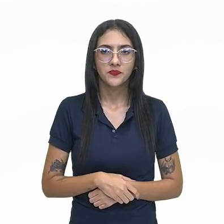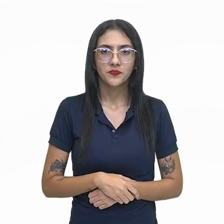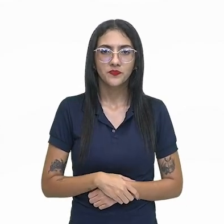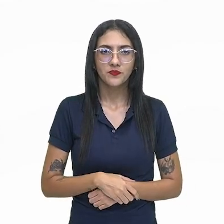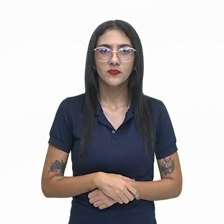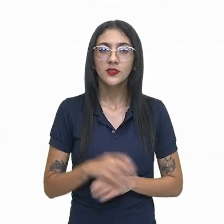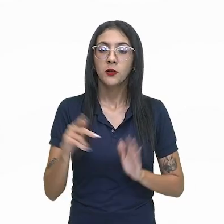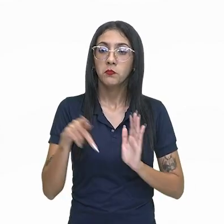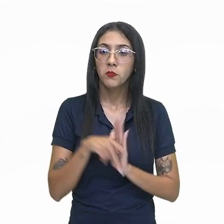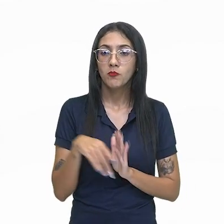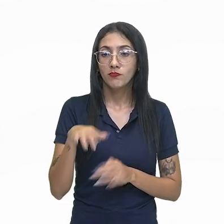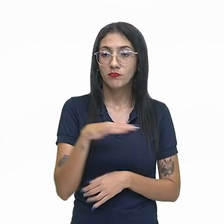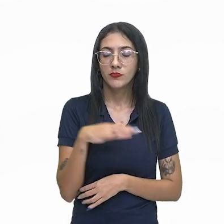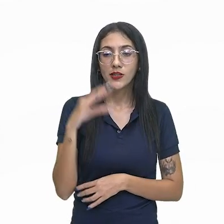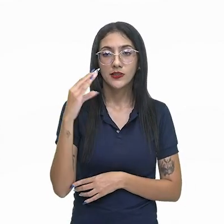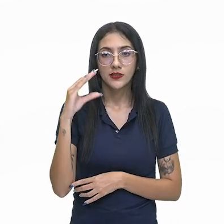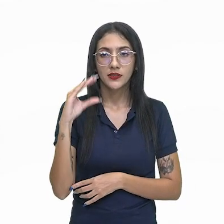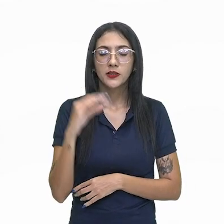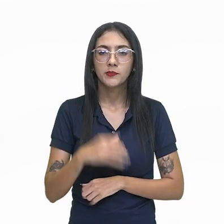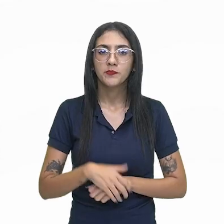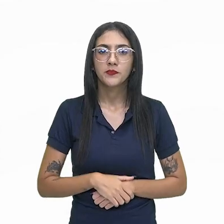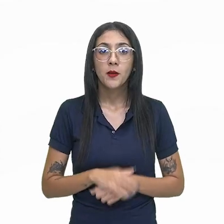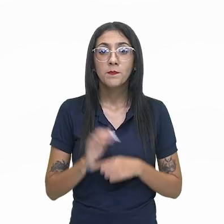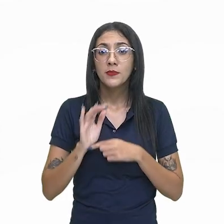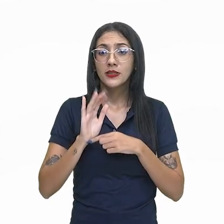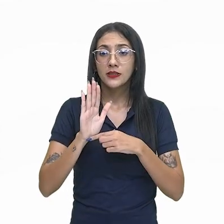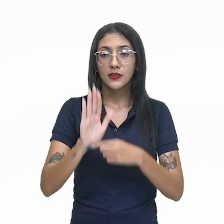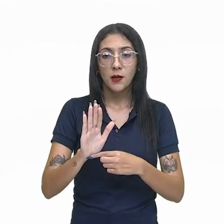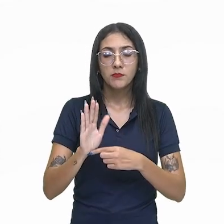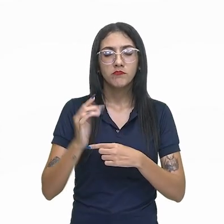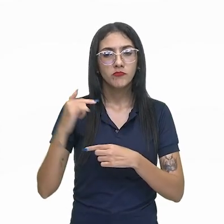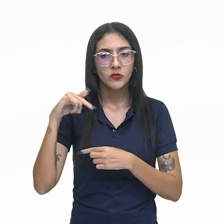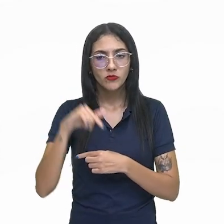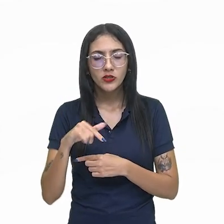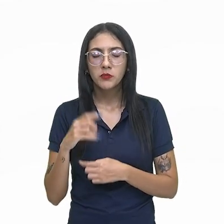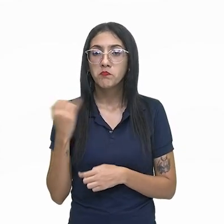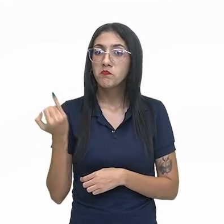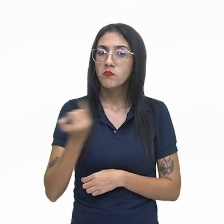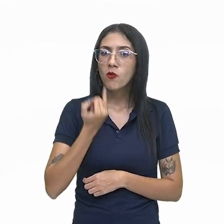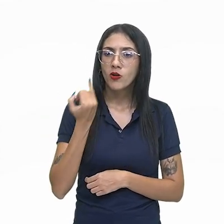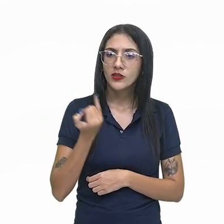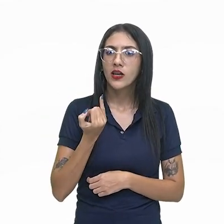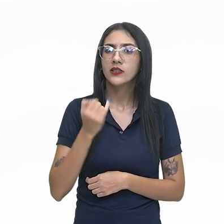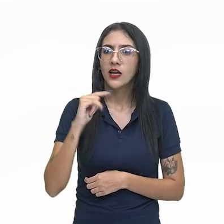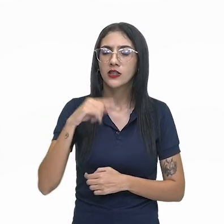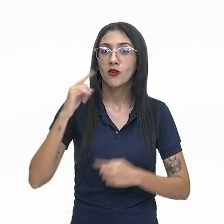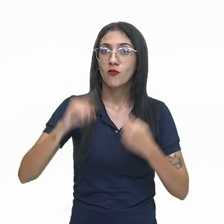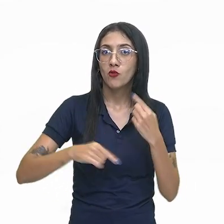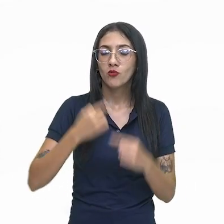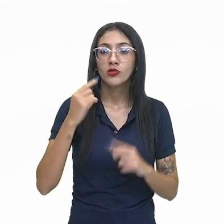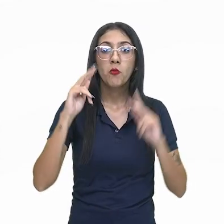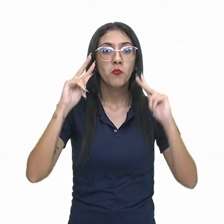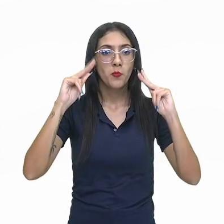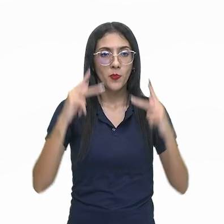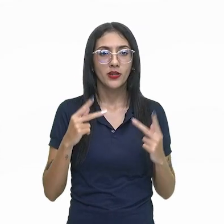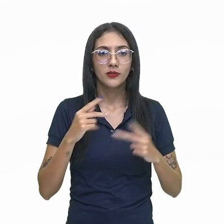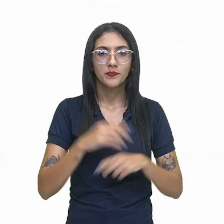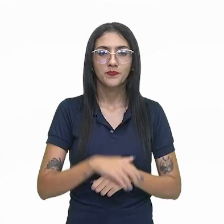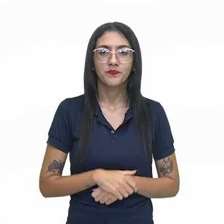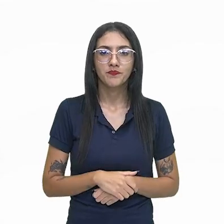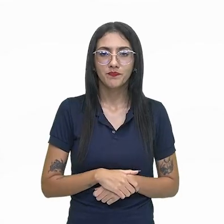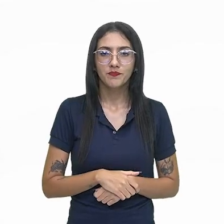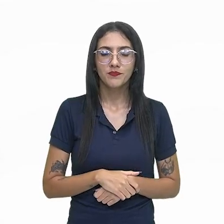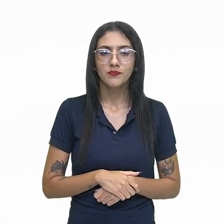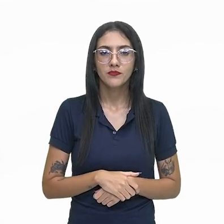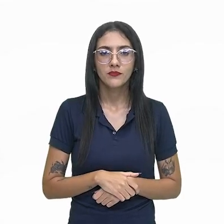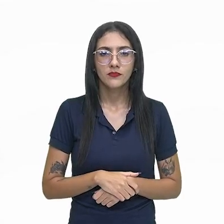para o meio da ciência, e trago aqui para vocês informações importantes sobre a evolução humana em específico, que corresponde